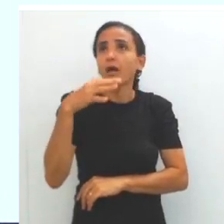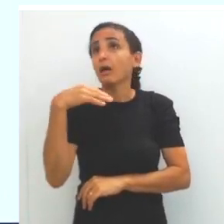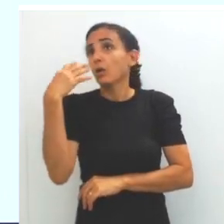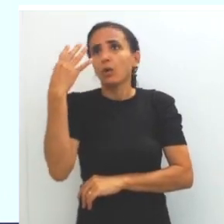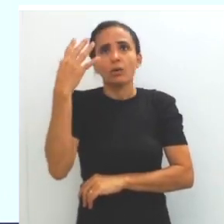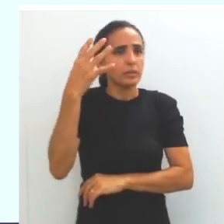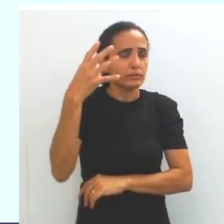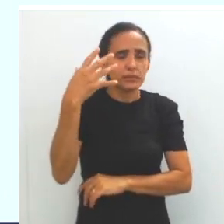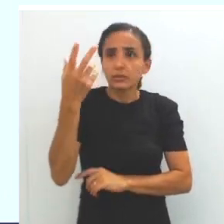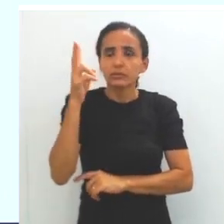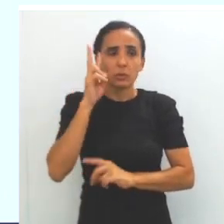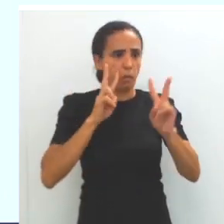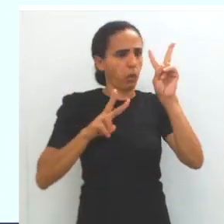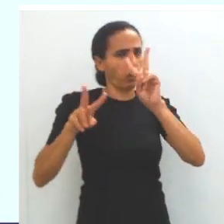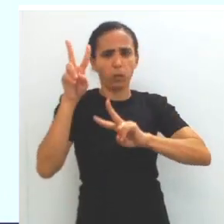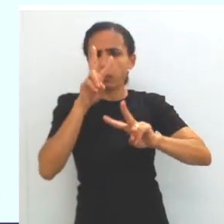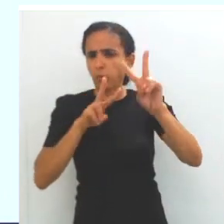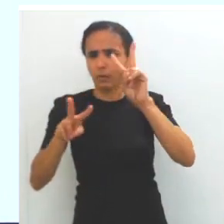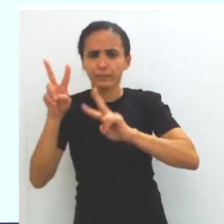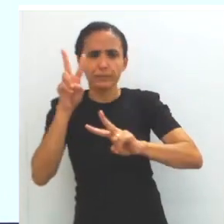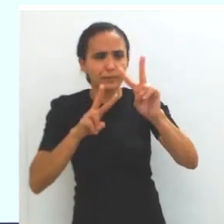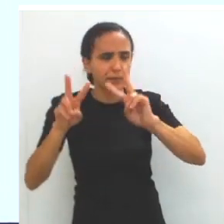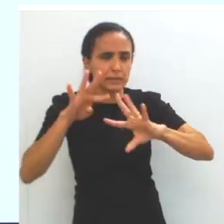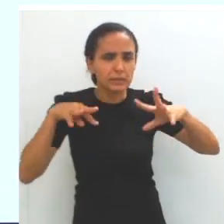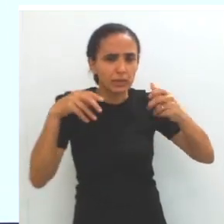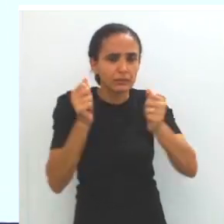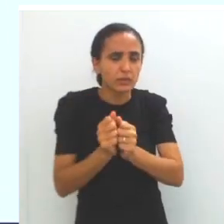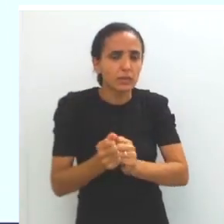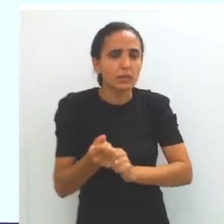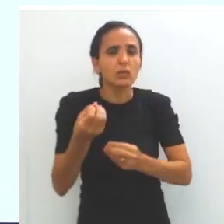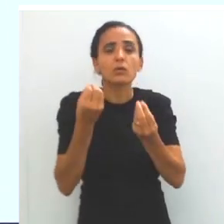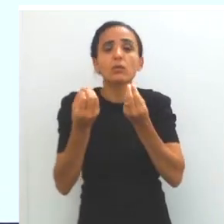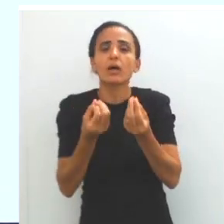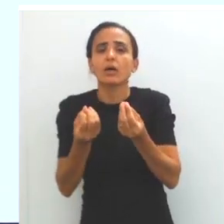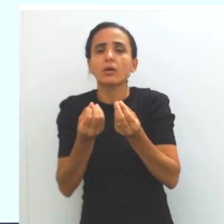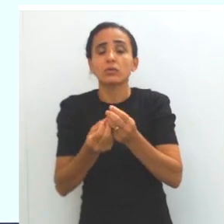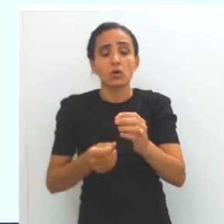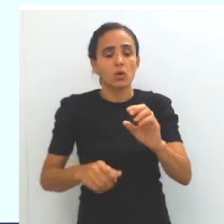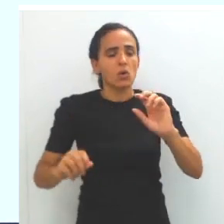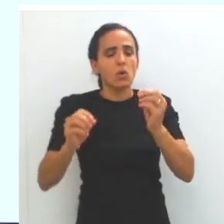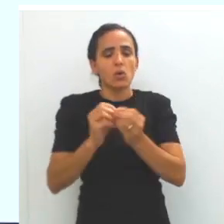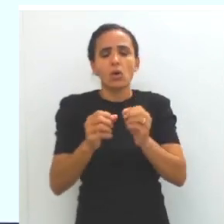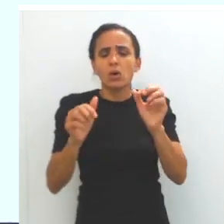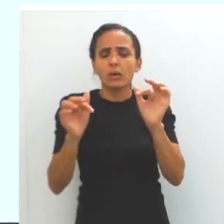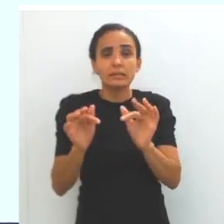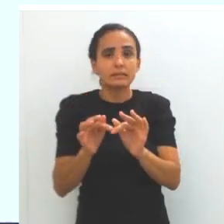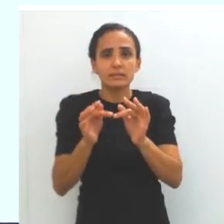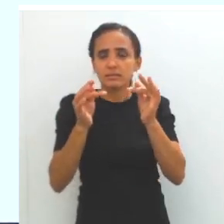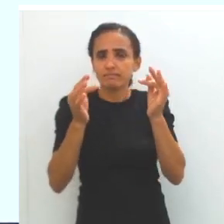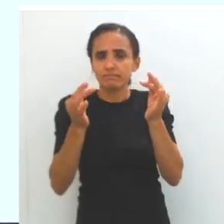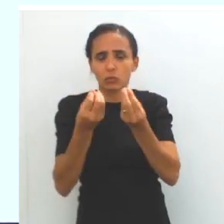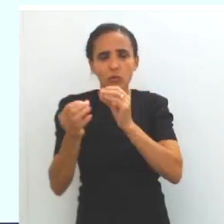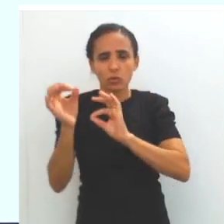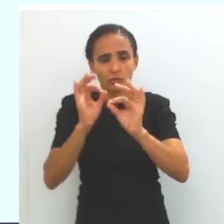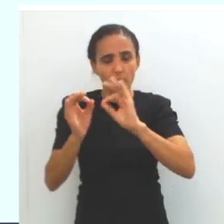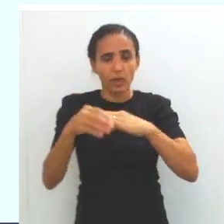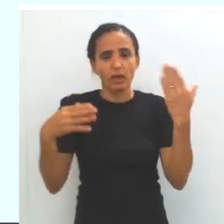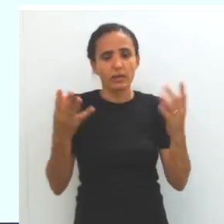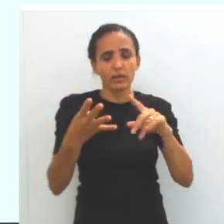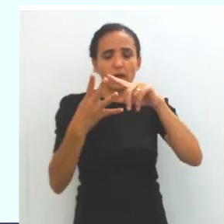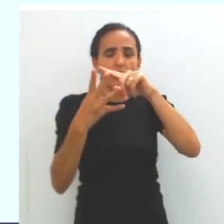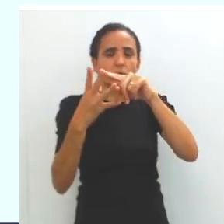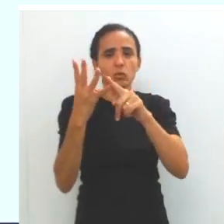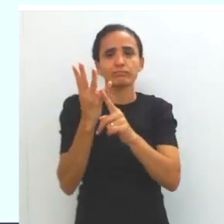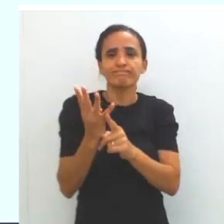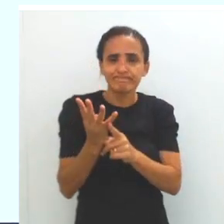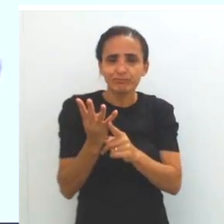A retina fica doida. Defeito aonde? Na córnea. Qual é a lente, Dantas? Uma lente cilíndrica.